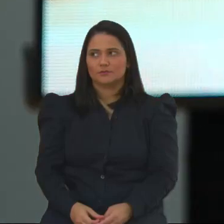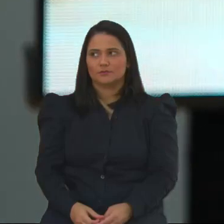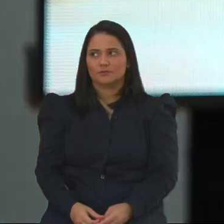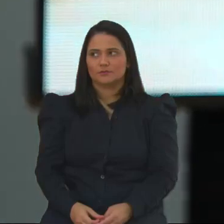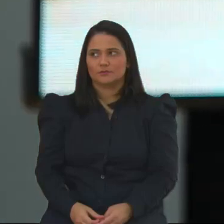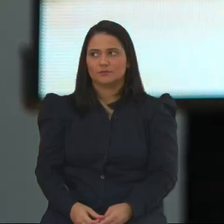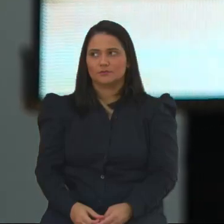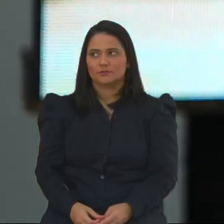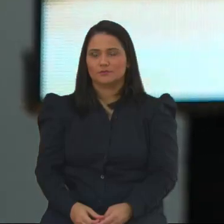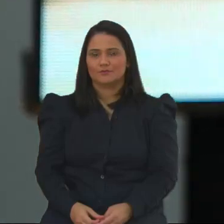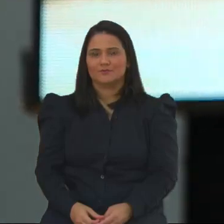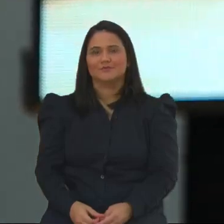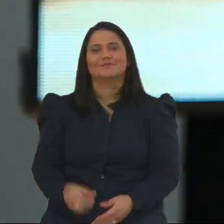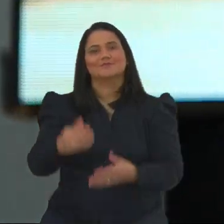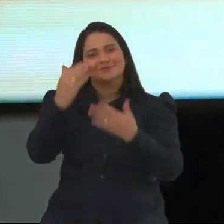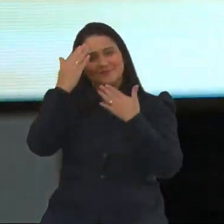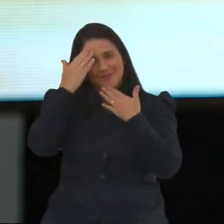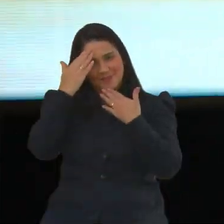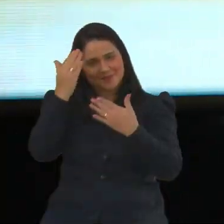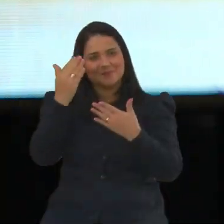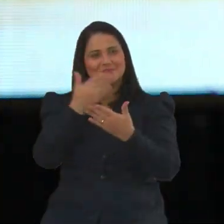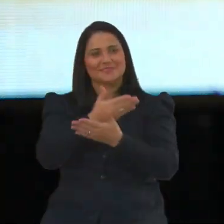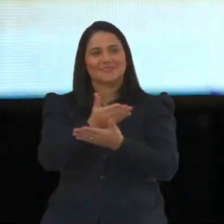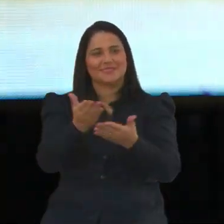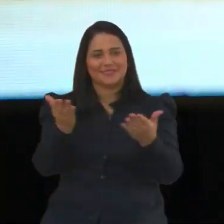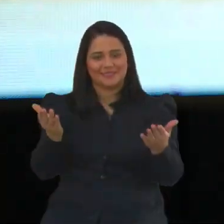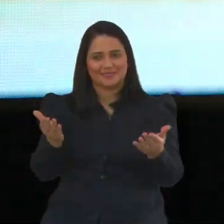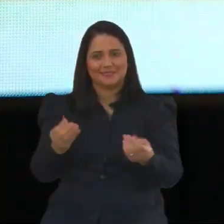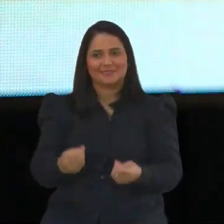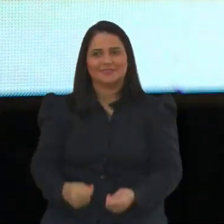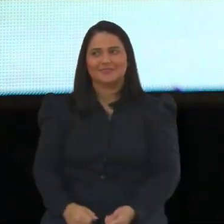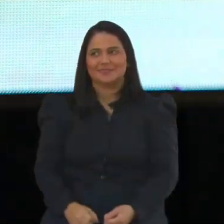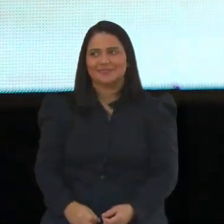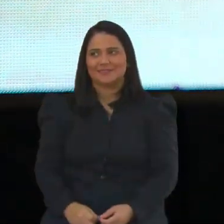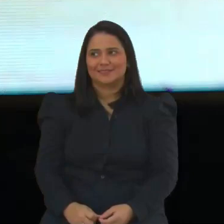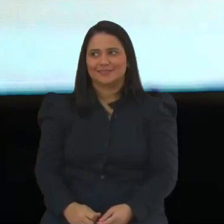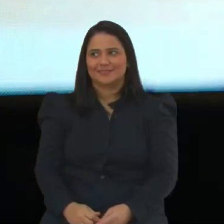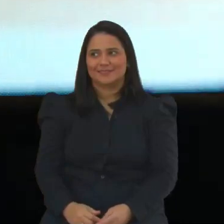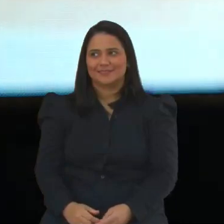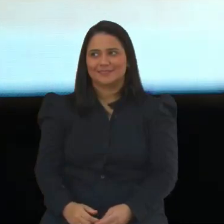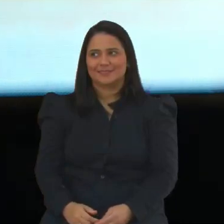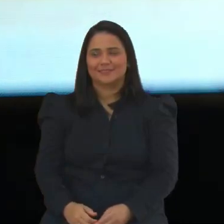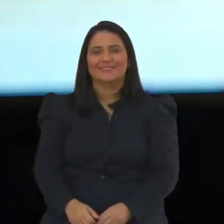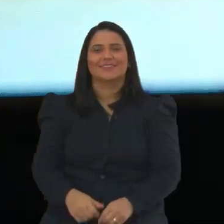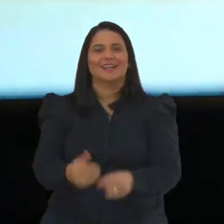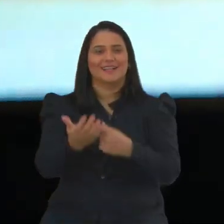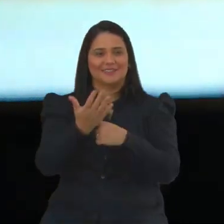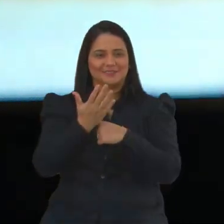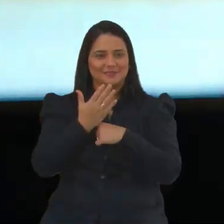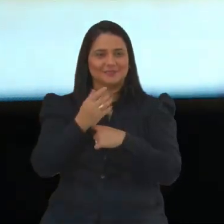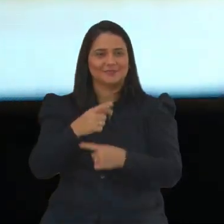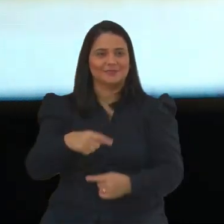Muito obrigada. Muito obrigada. Não terminei aqui. Muito obrigada pela colaboração.